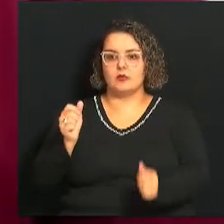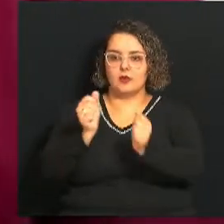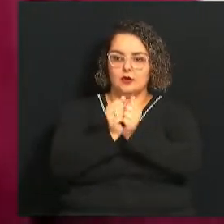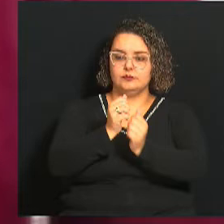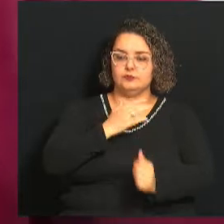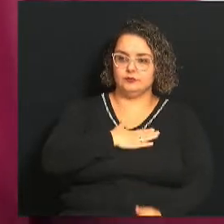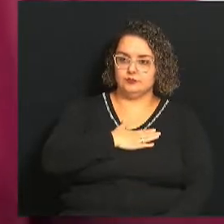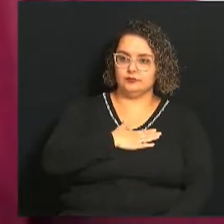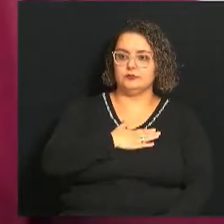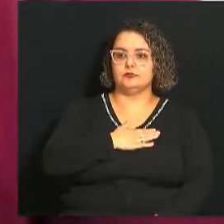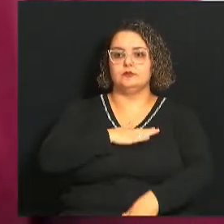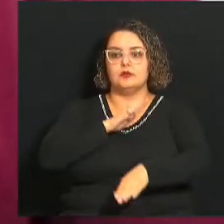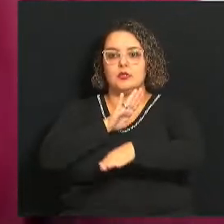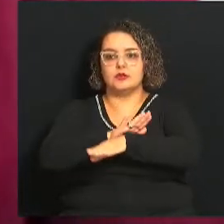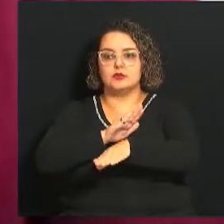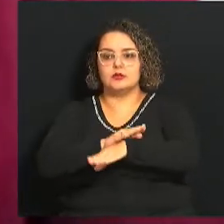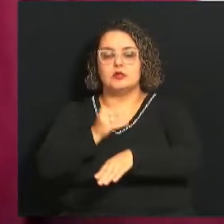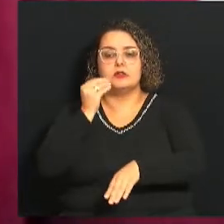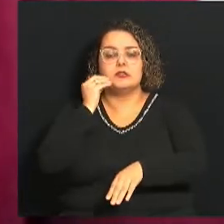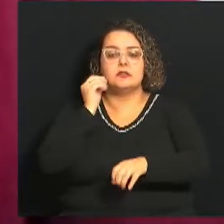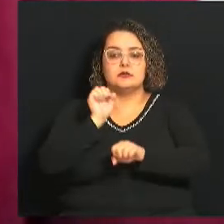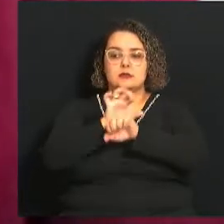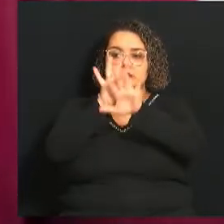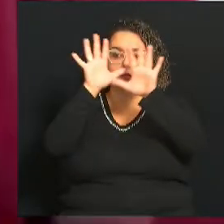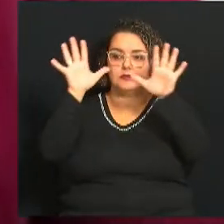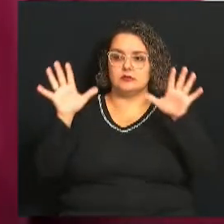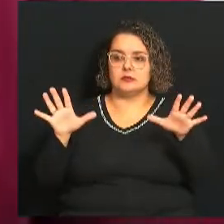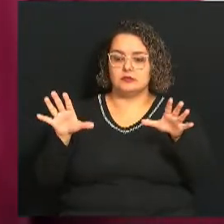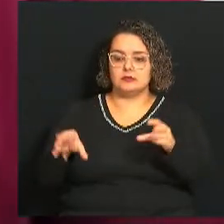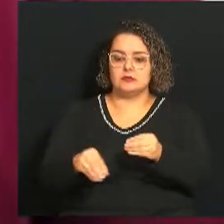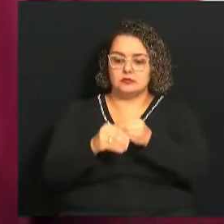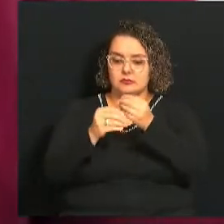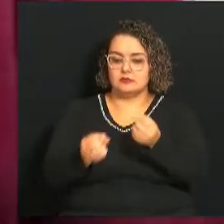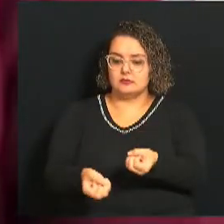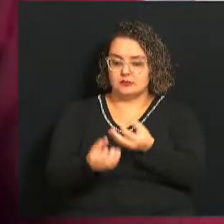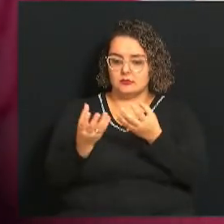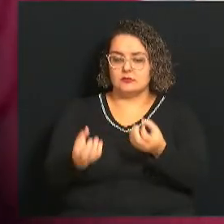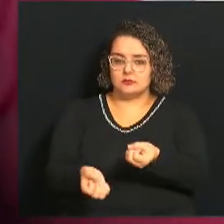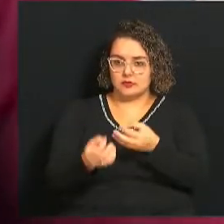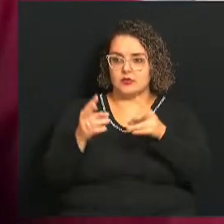a tentar esclarecer ou dar mais algumas informações a respeito do tema.